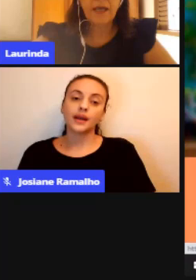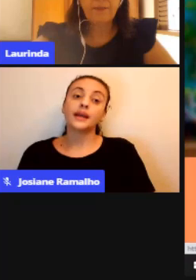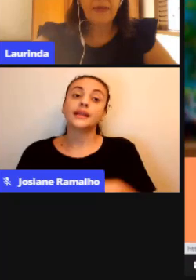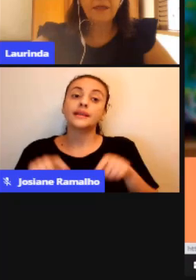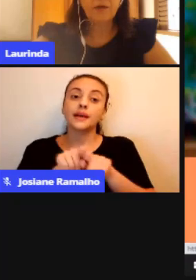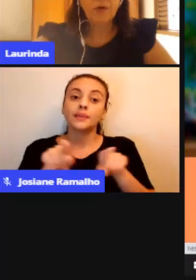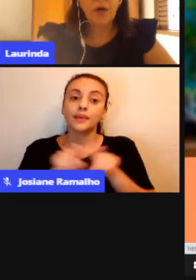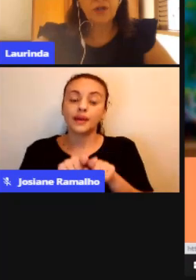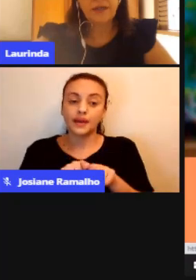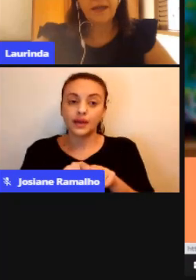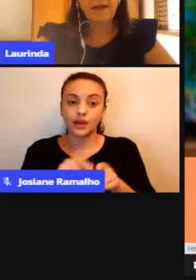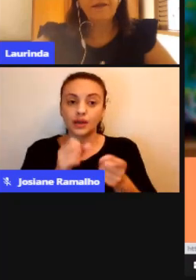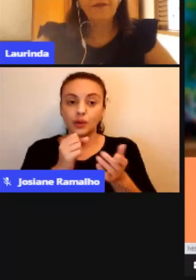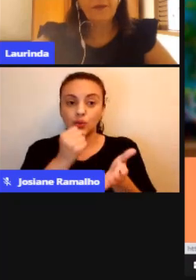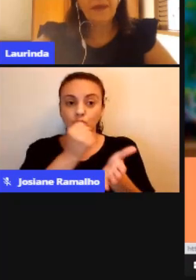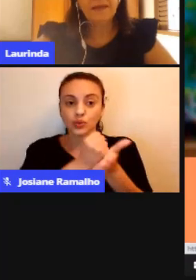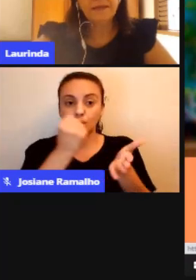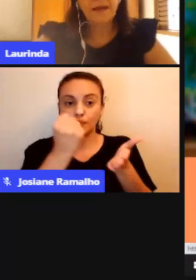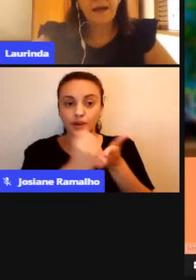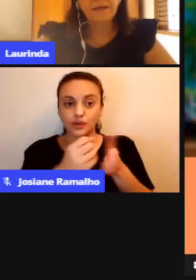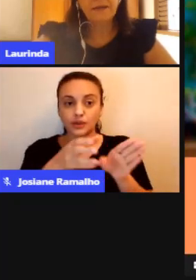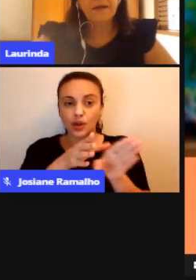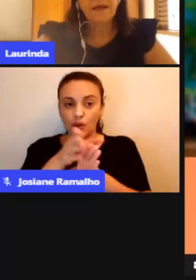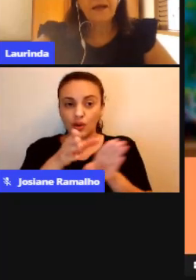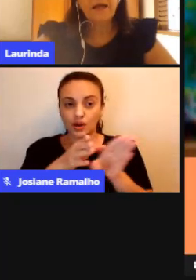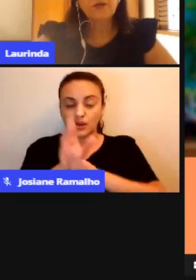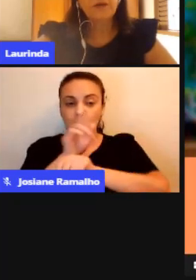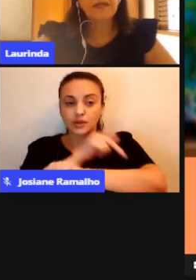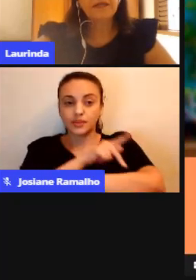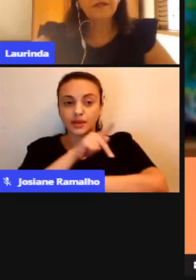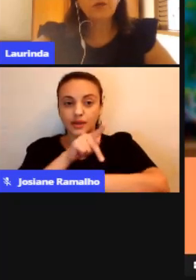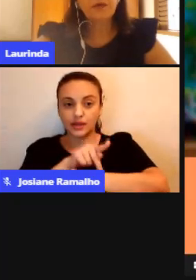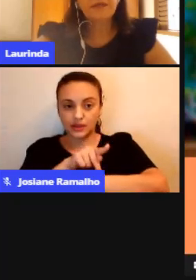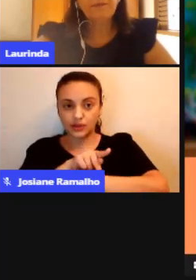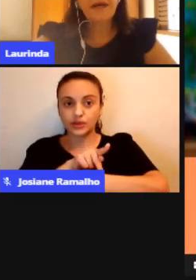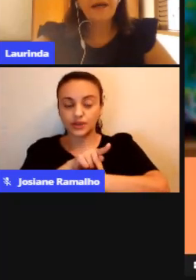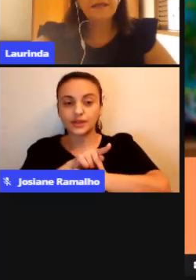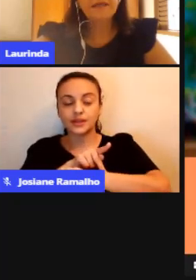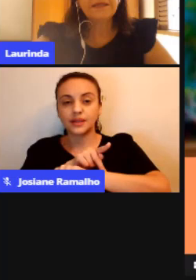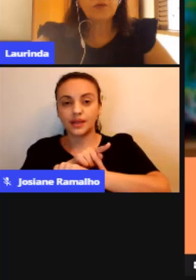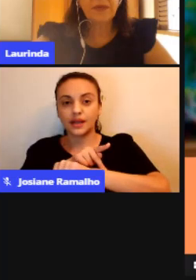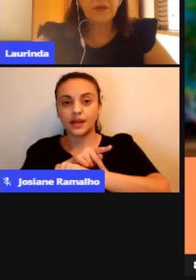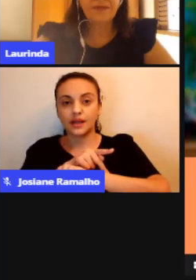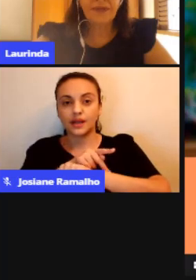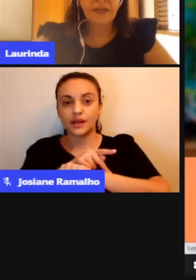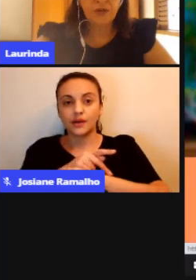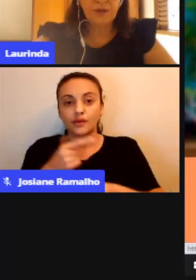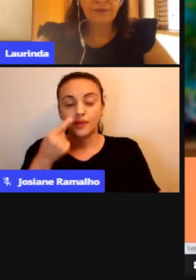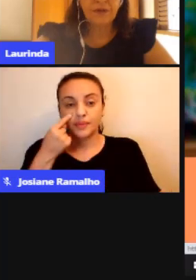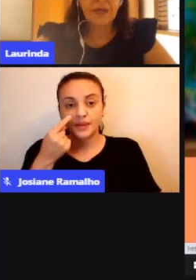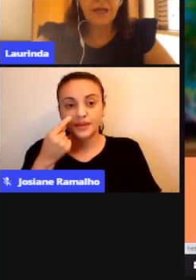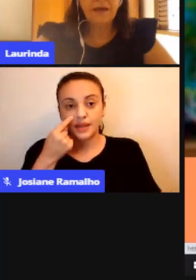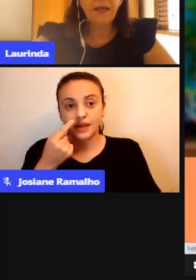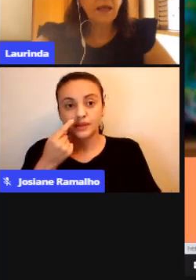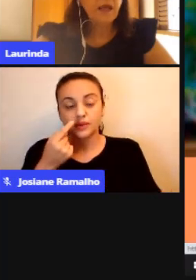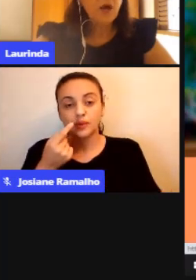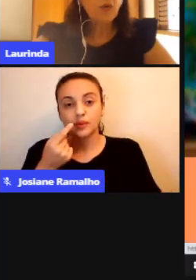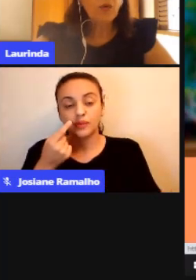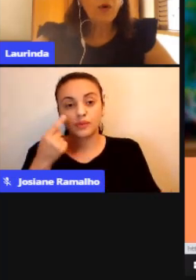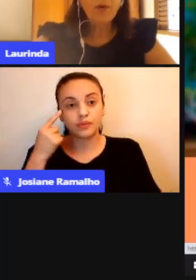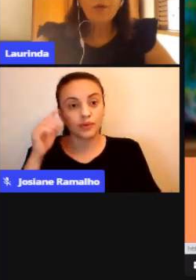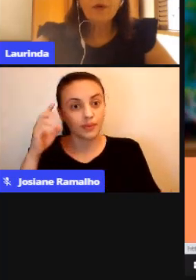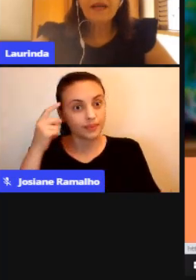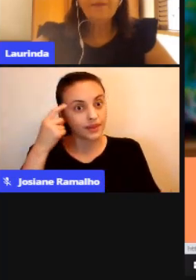orientações pedagógicas, ela foi pensada, as orientações para esse instrumento avaliativo,